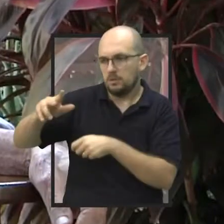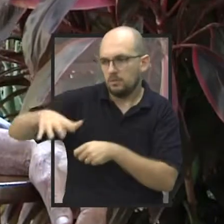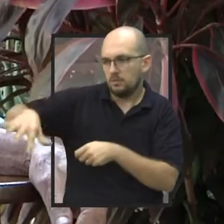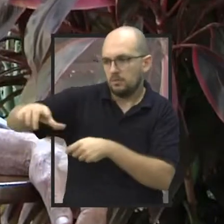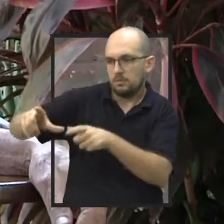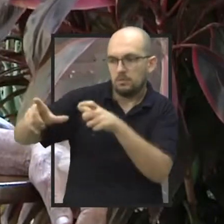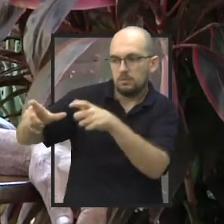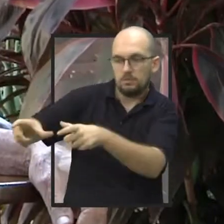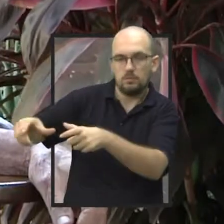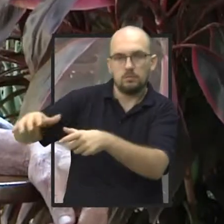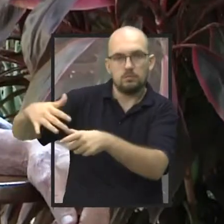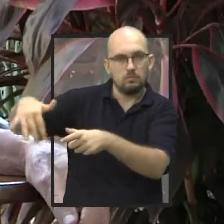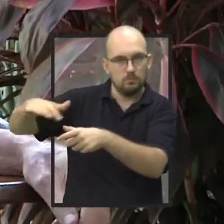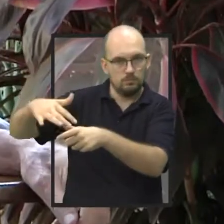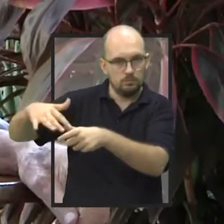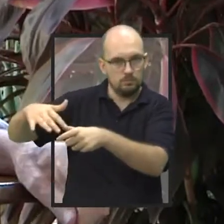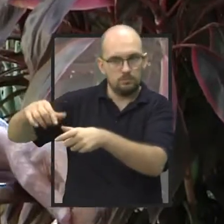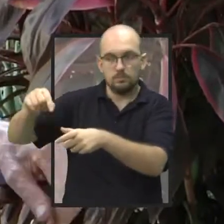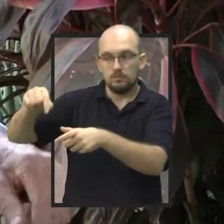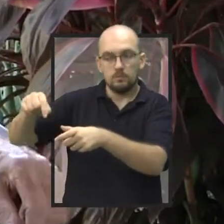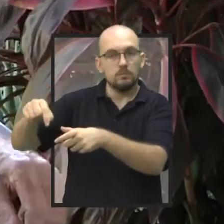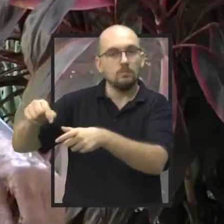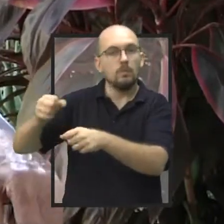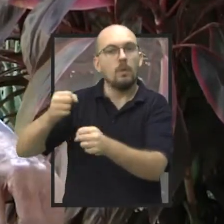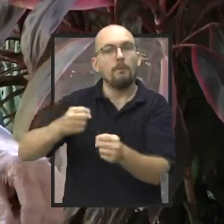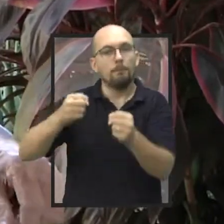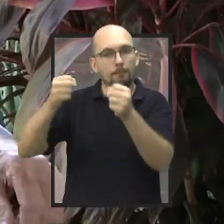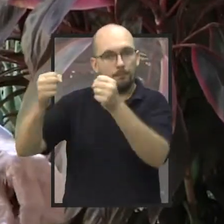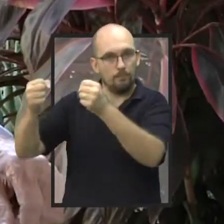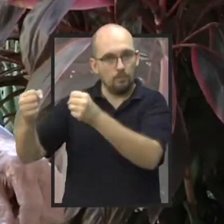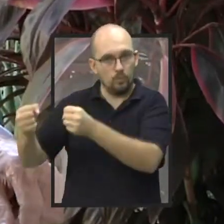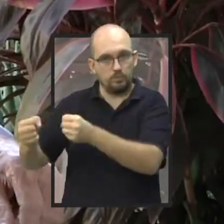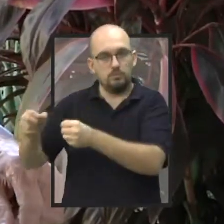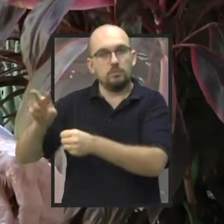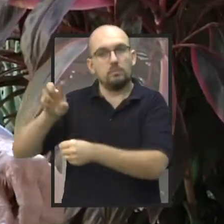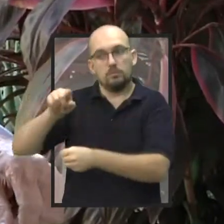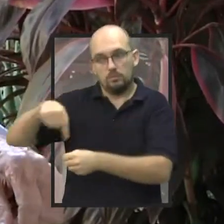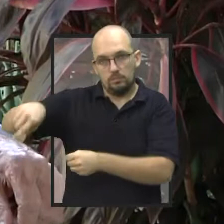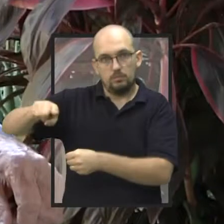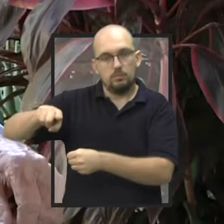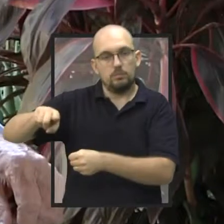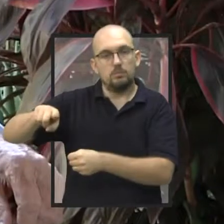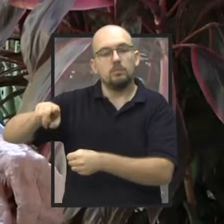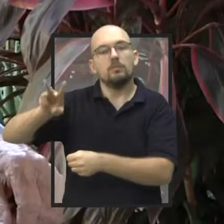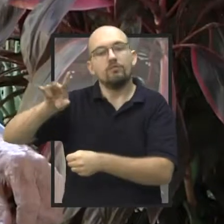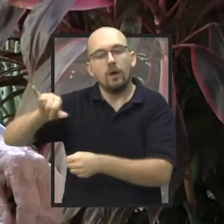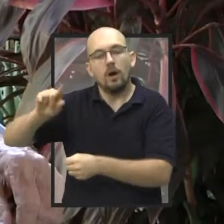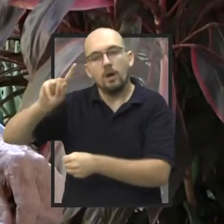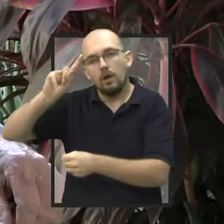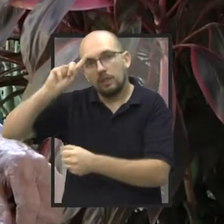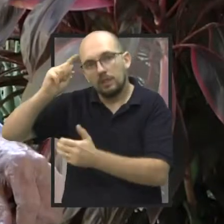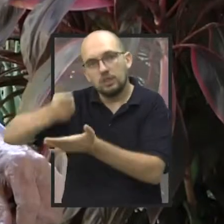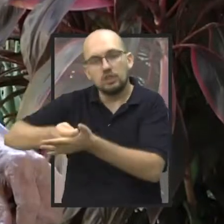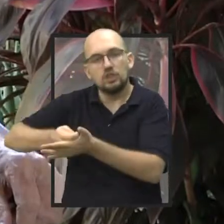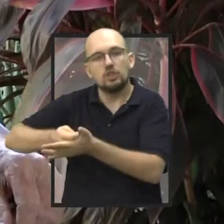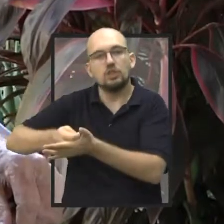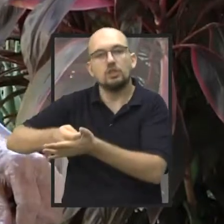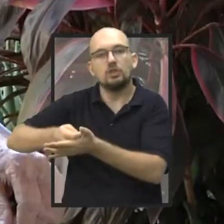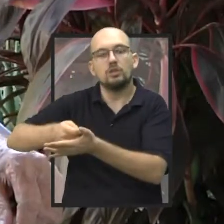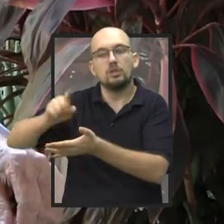seu município, ela será definida pelo